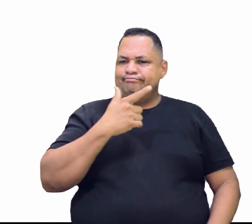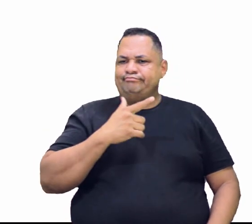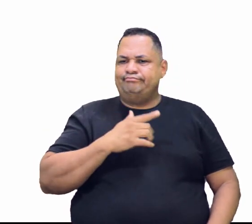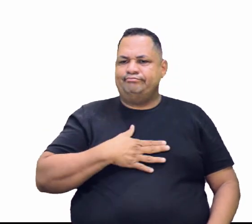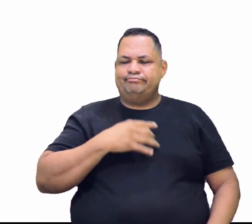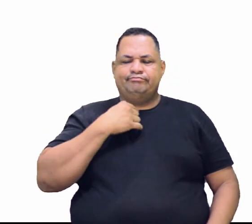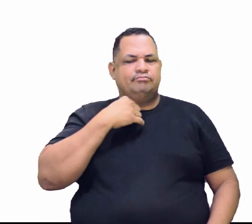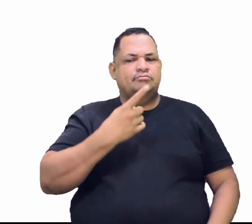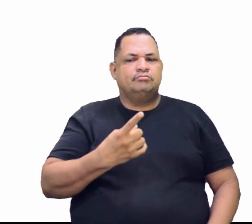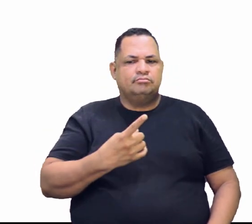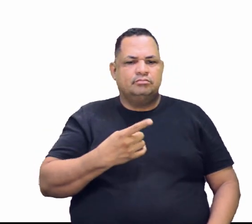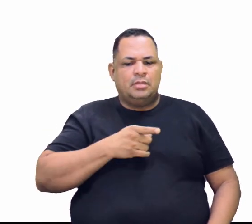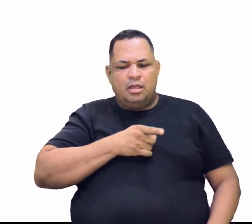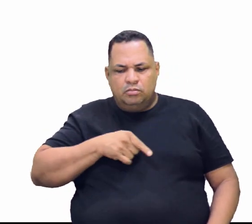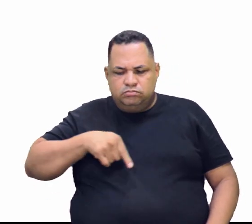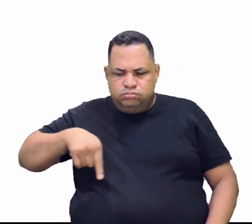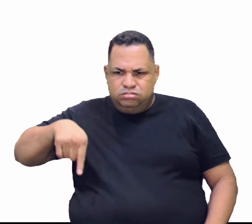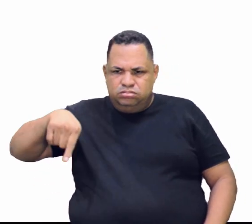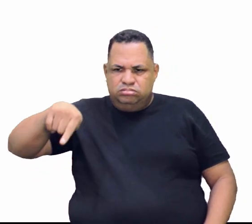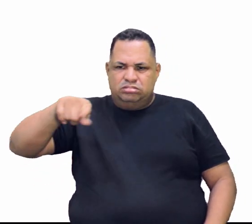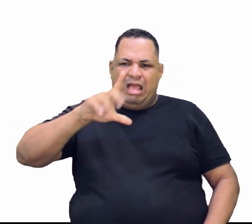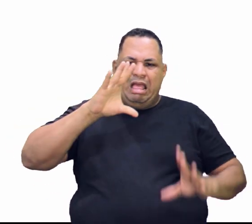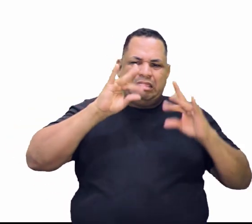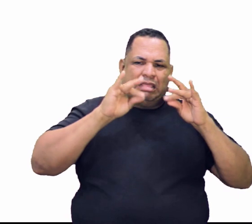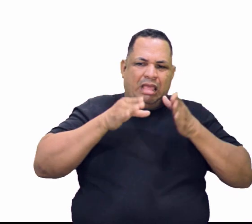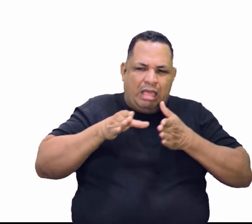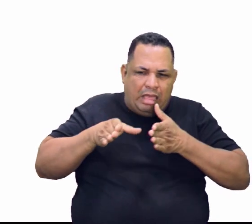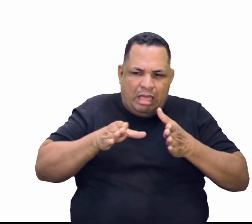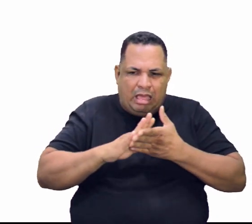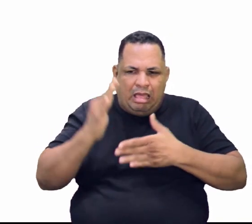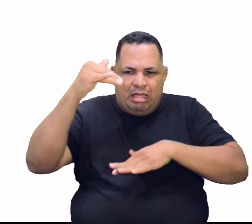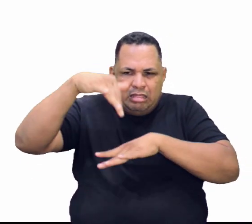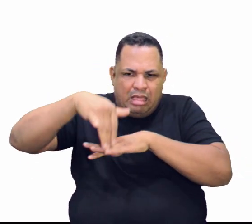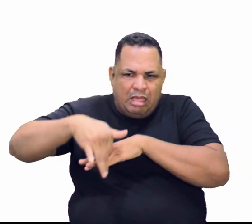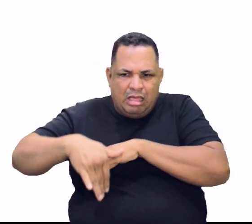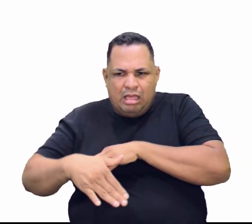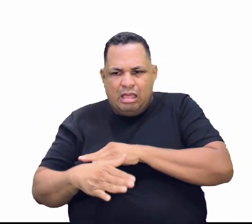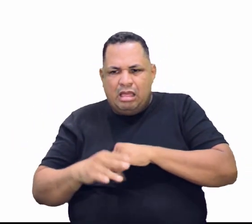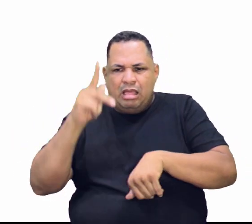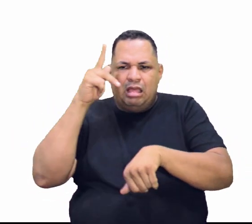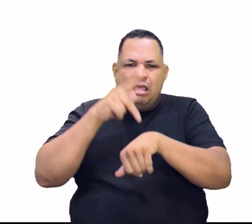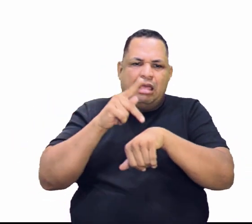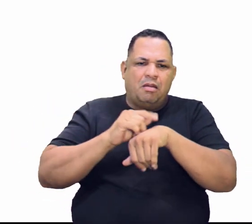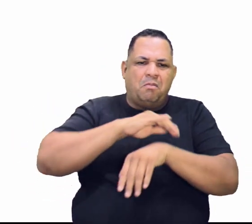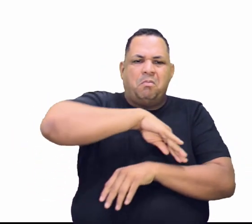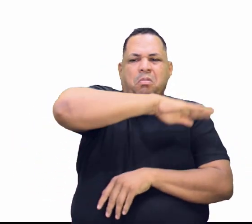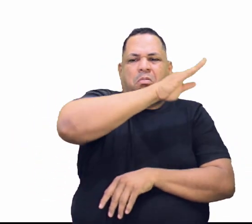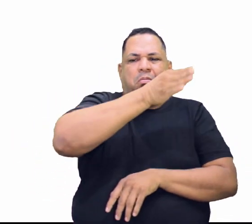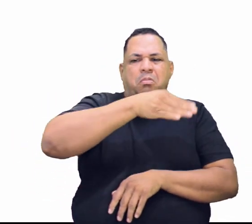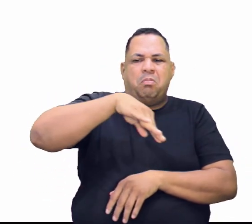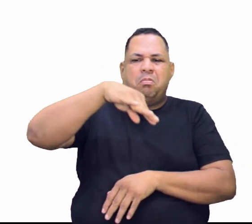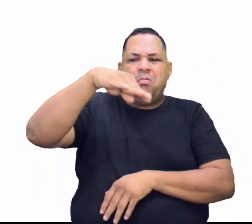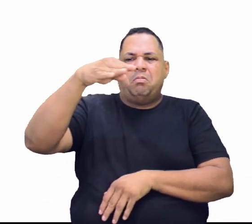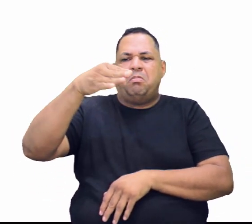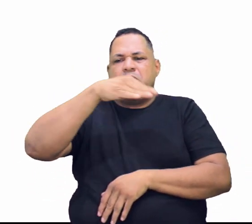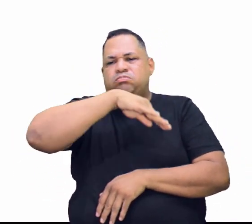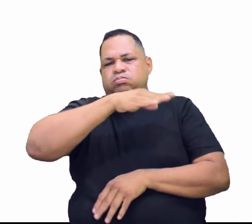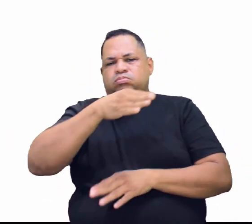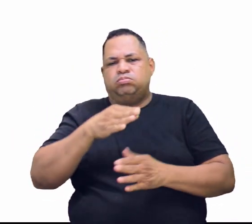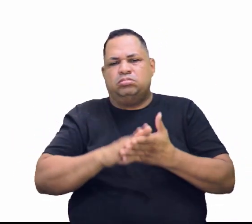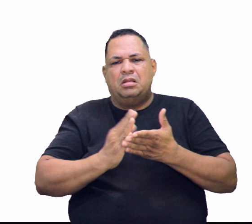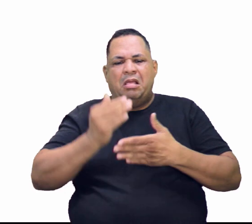dá. Contorna pântano, contorna riacho, contorna montanhas,